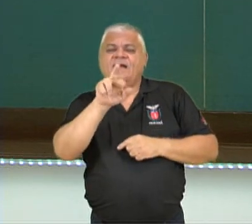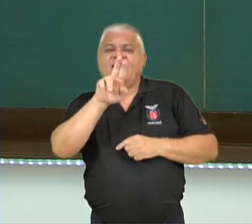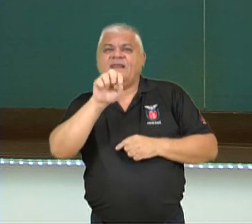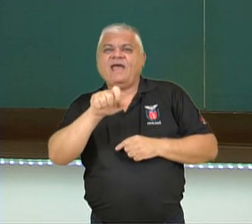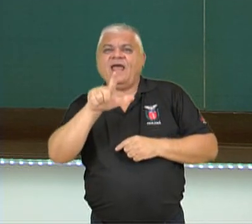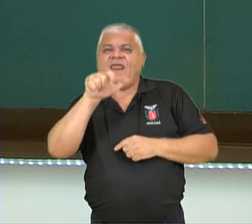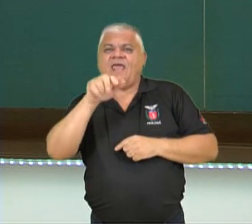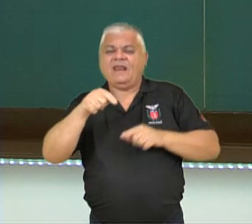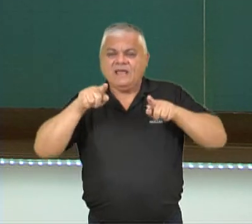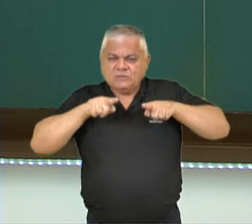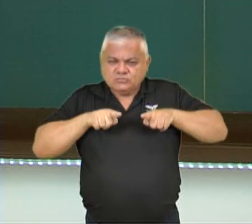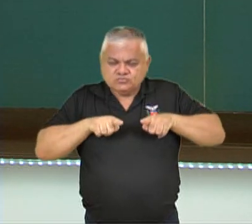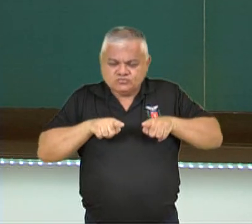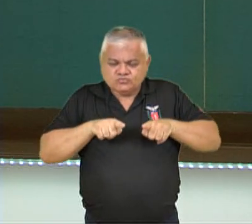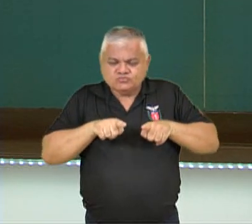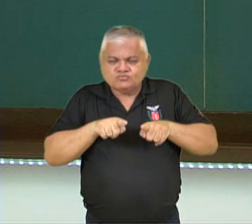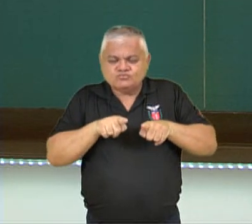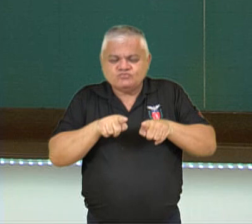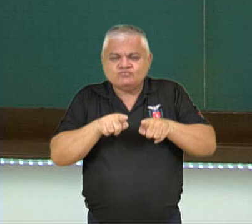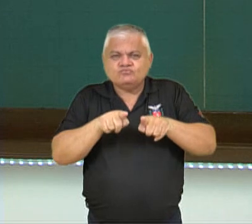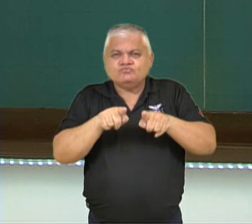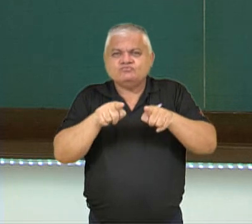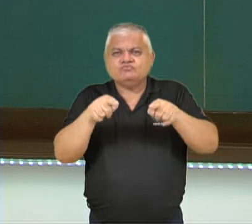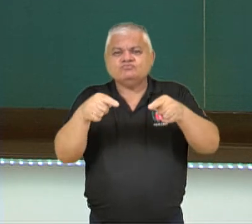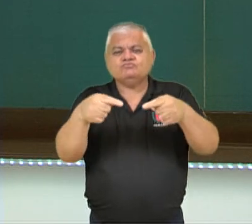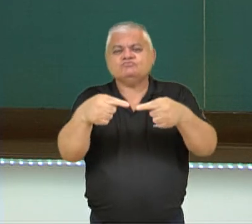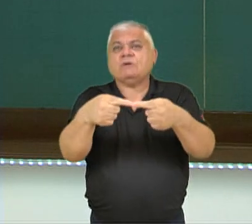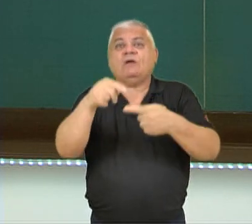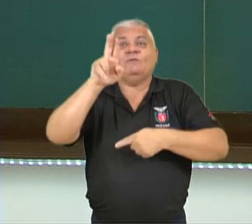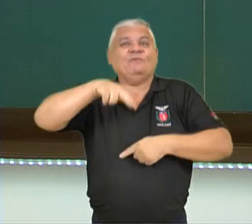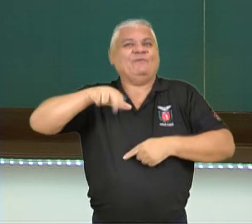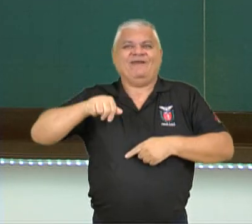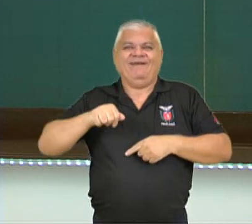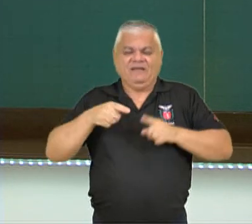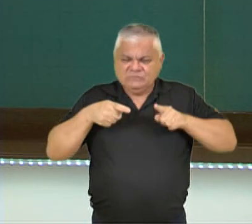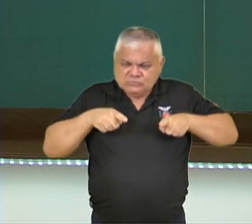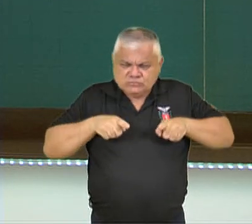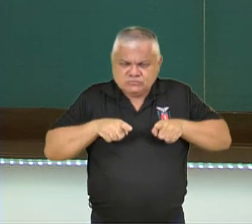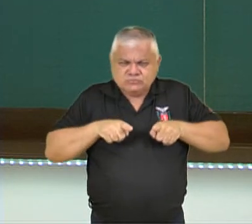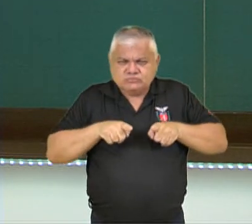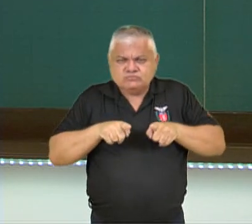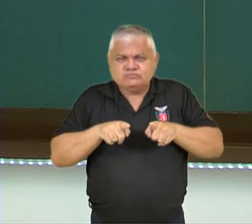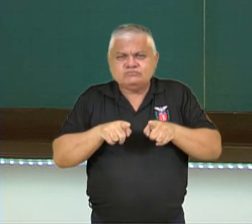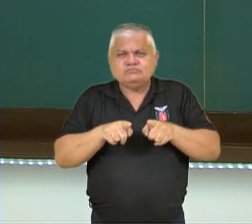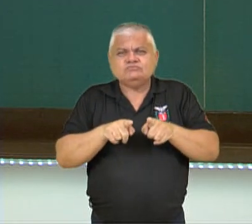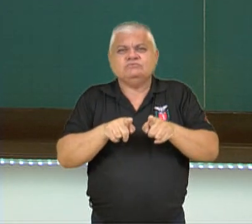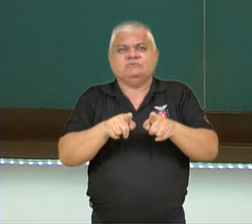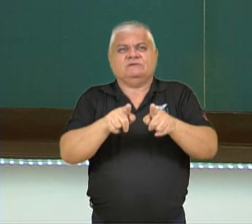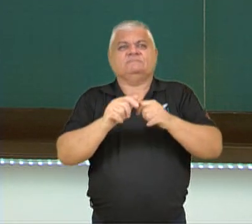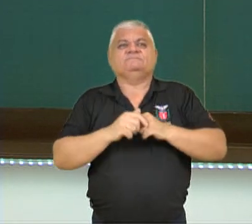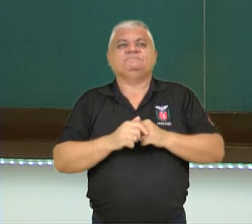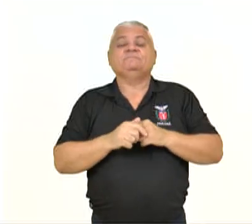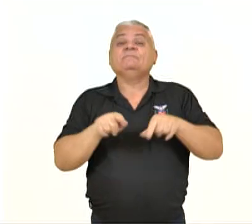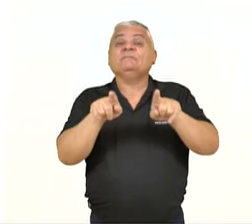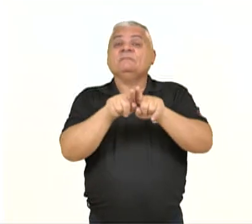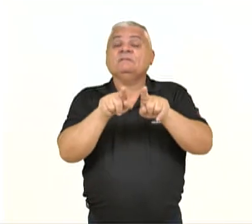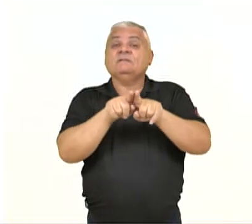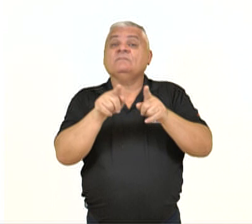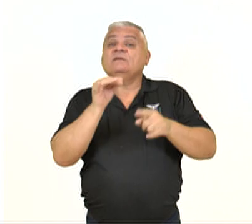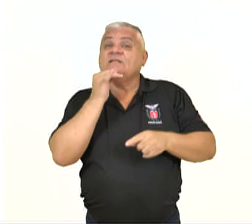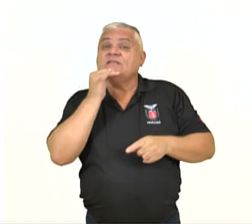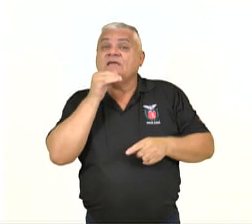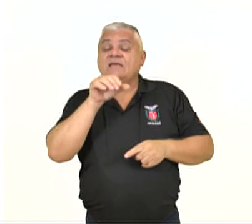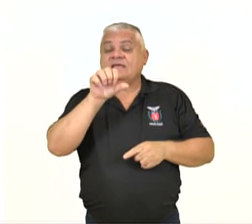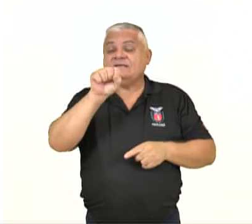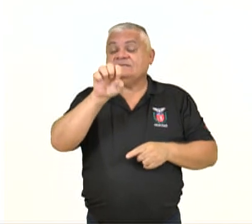caminham na mesma direção, mas nunca se encontram, ok? E nós temos também as semirretas.